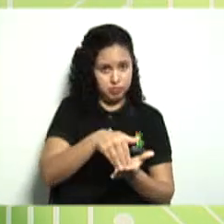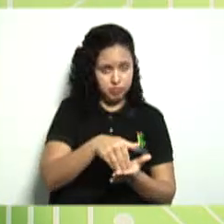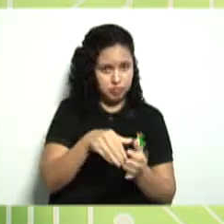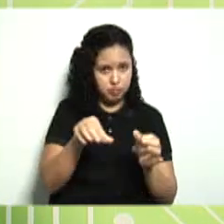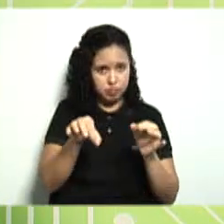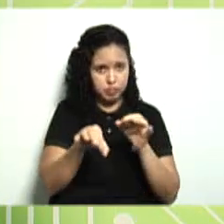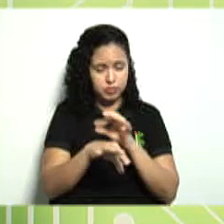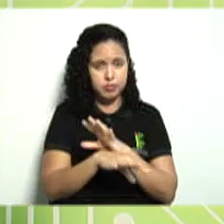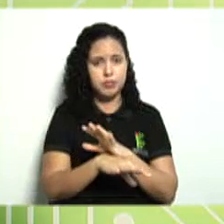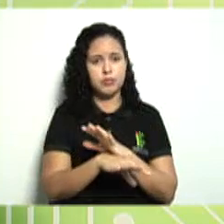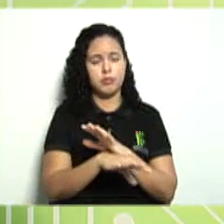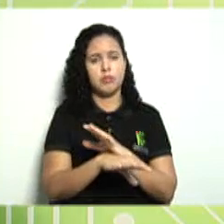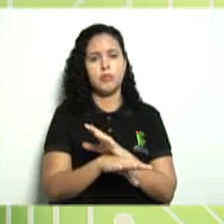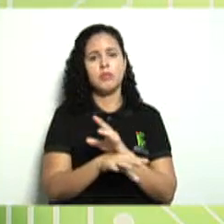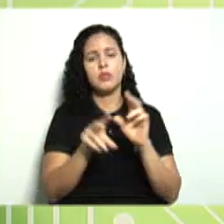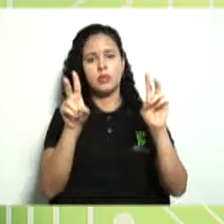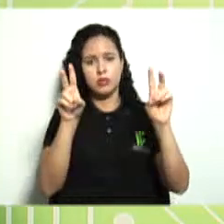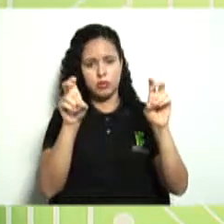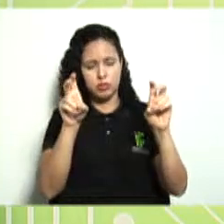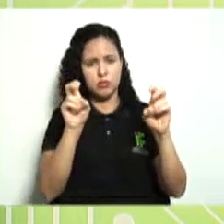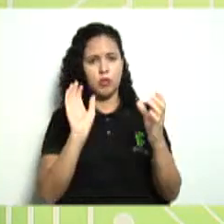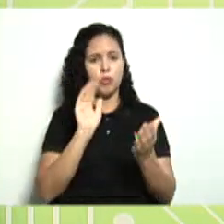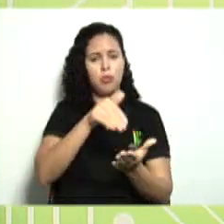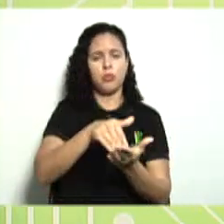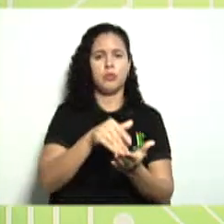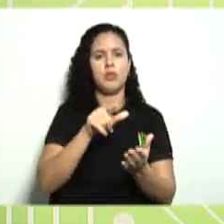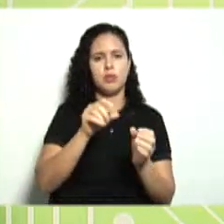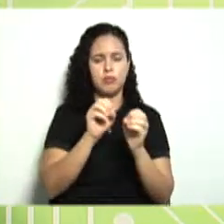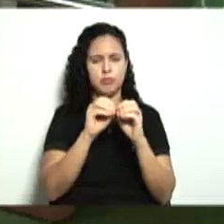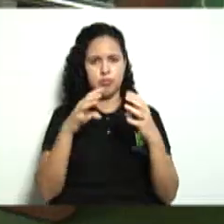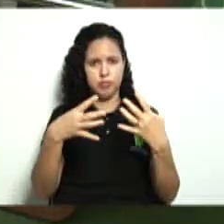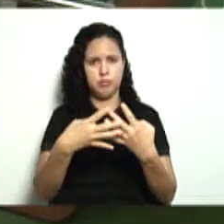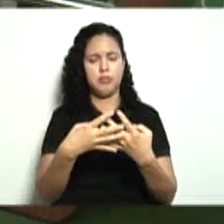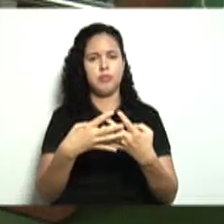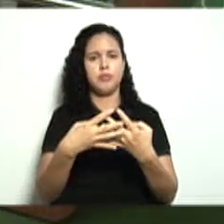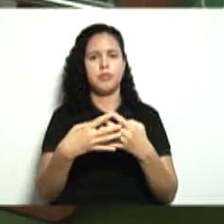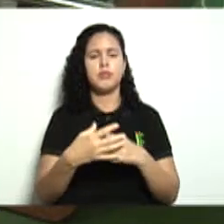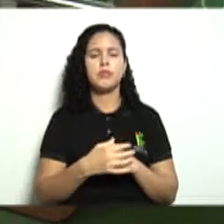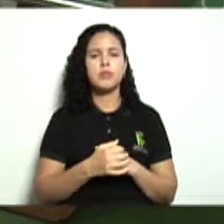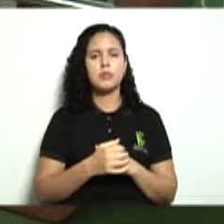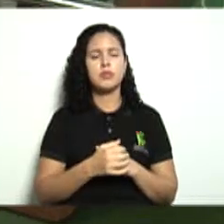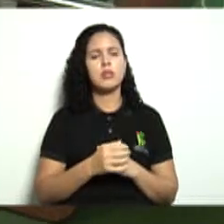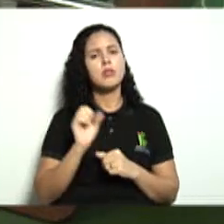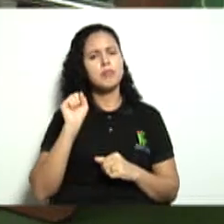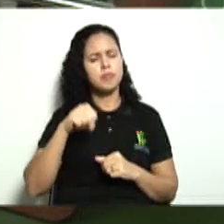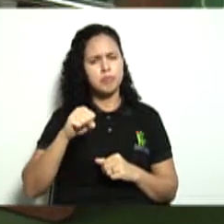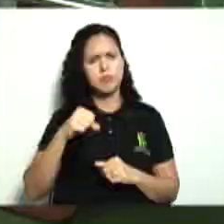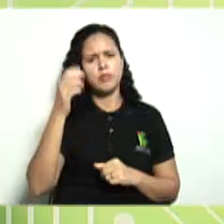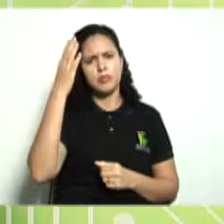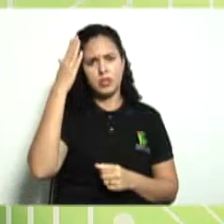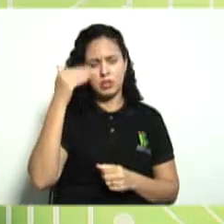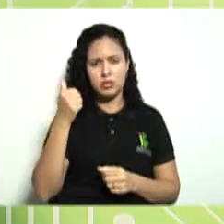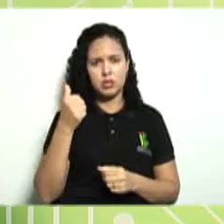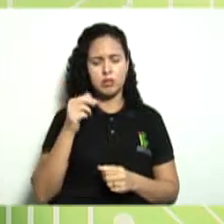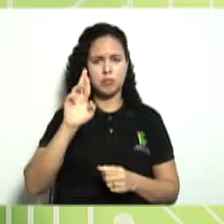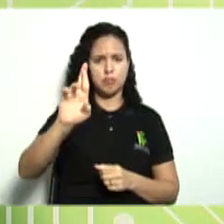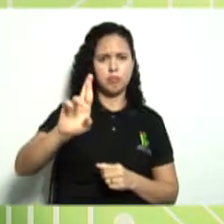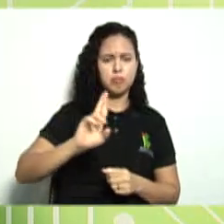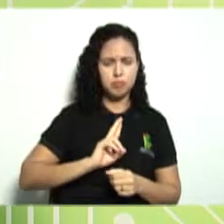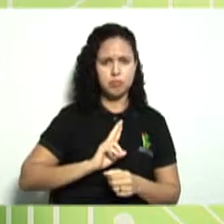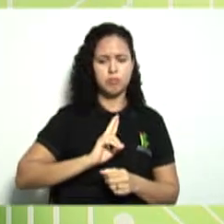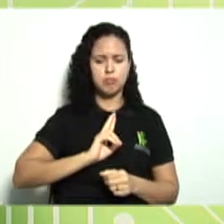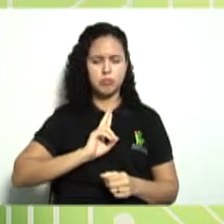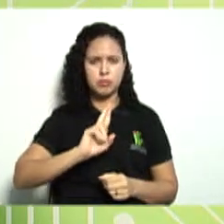aqui. Nosso último assunto foi o PowerPoint, não foi, Saulo? Foi. Então, assim, eu tenho certeza que o resultado foi muito